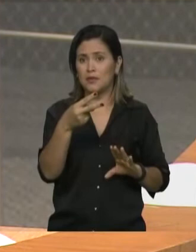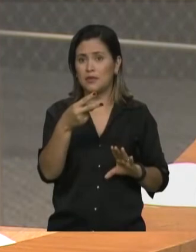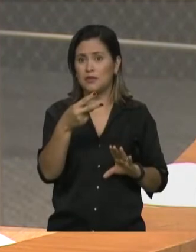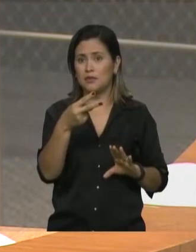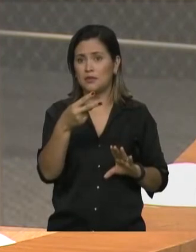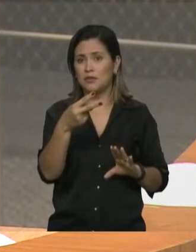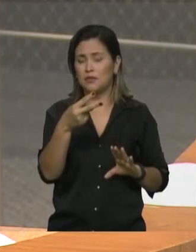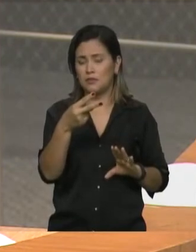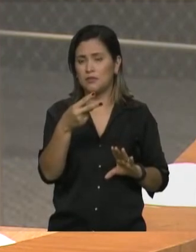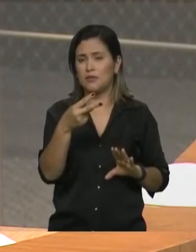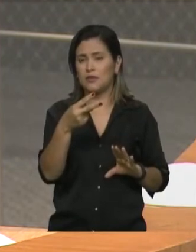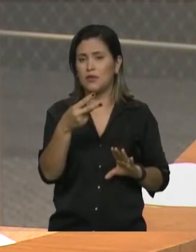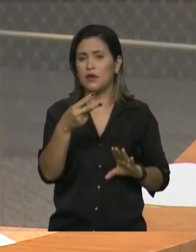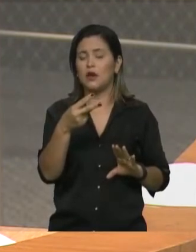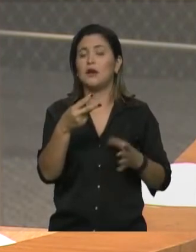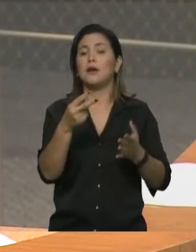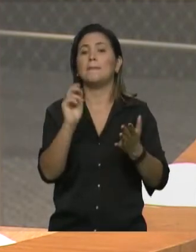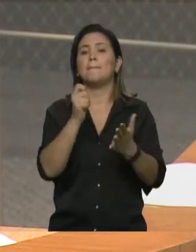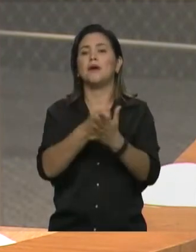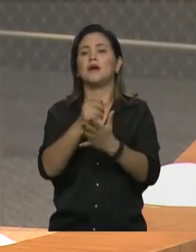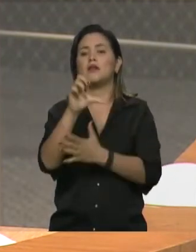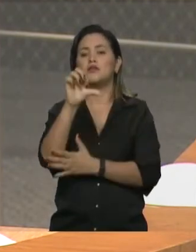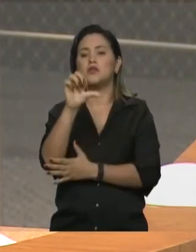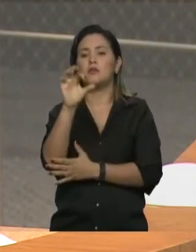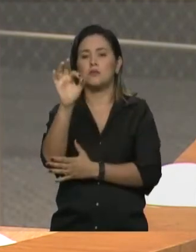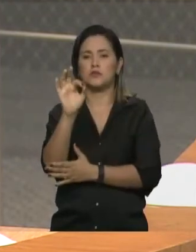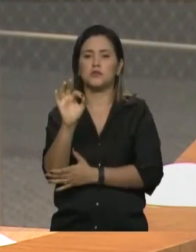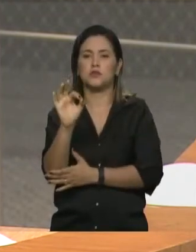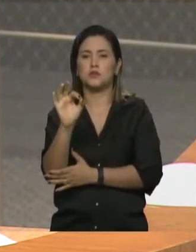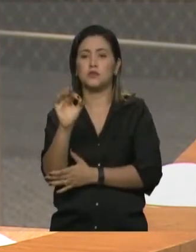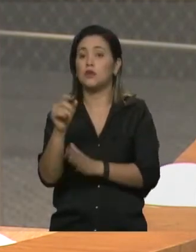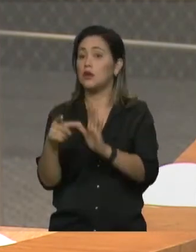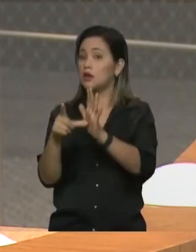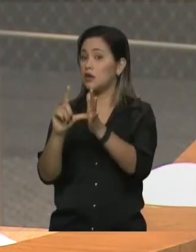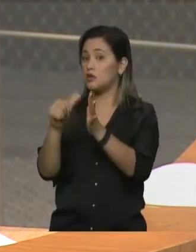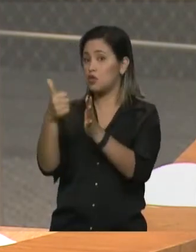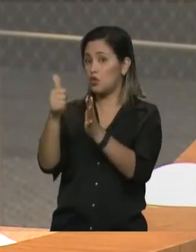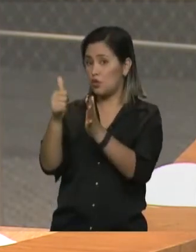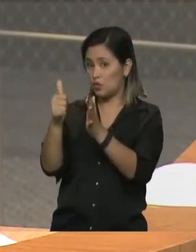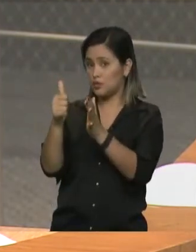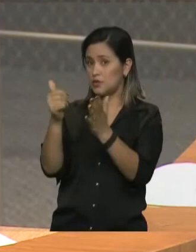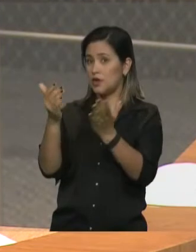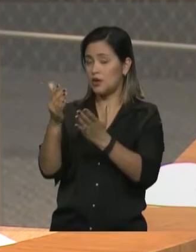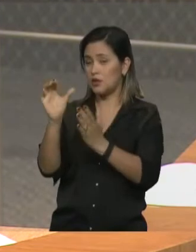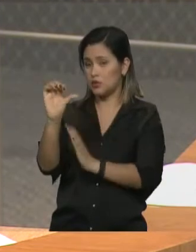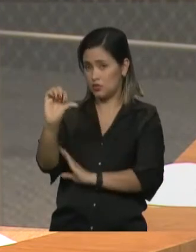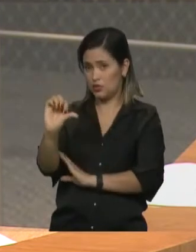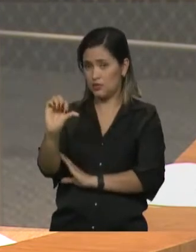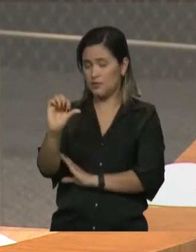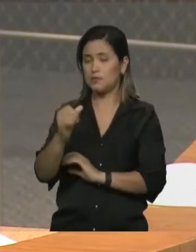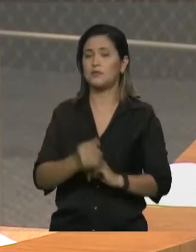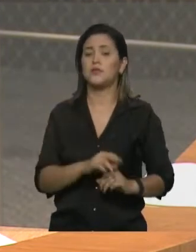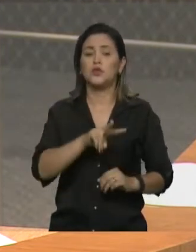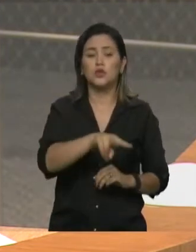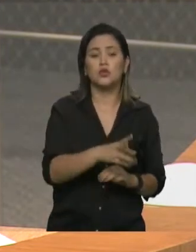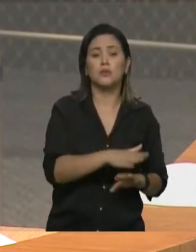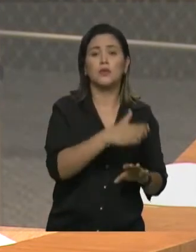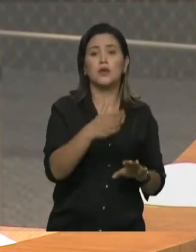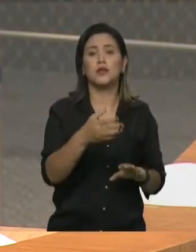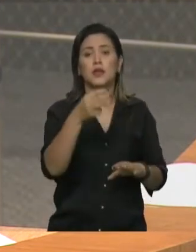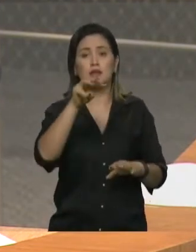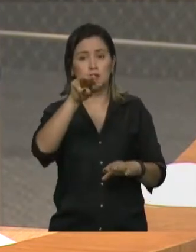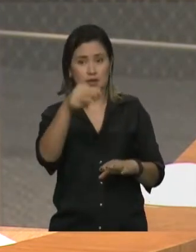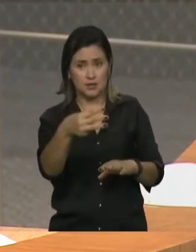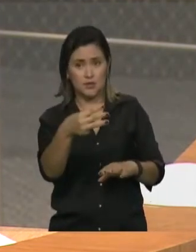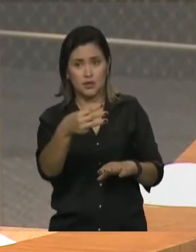é hoje 2 pontos percentuais. De 2.000 até 3.000, passará a 12%,